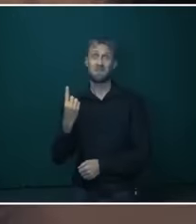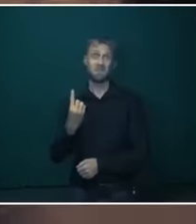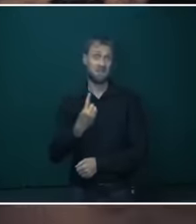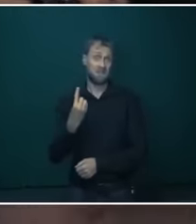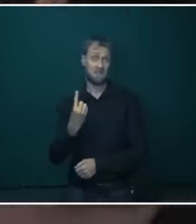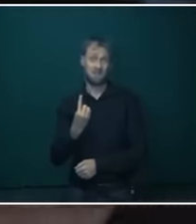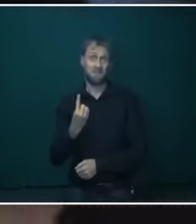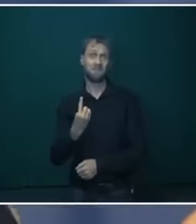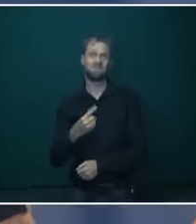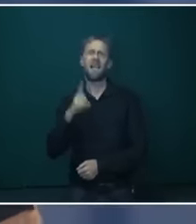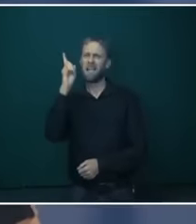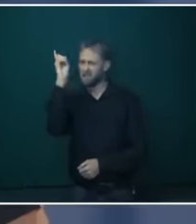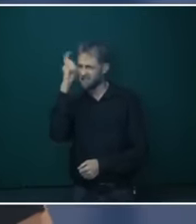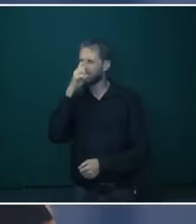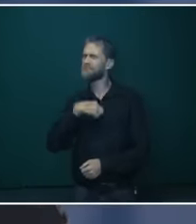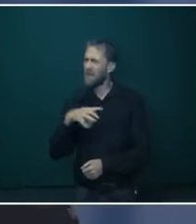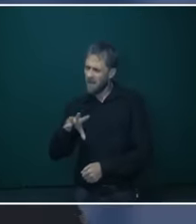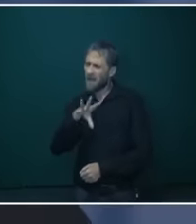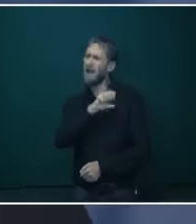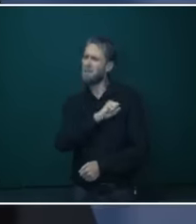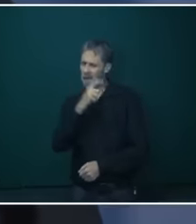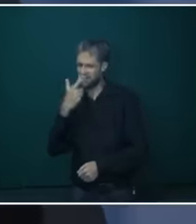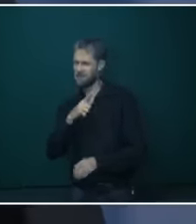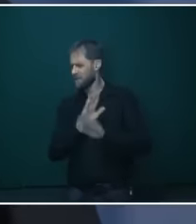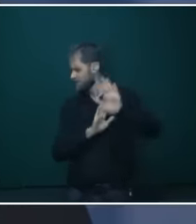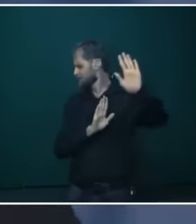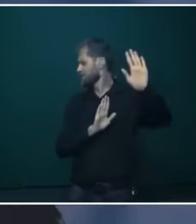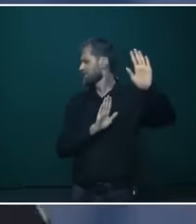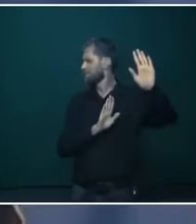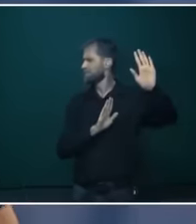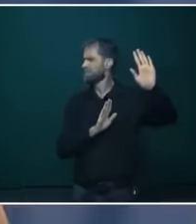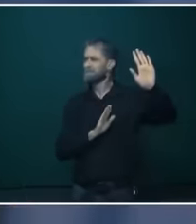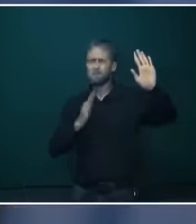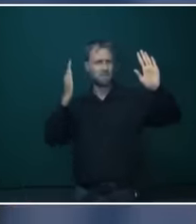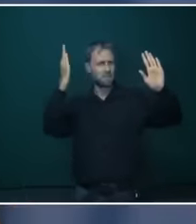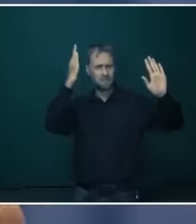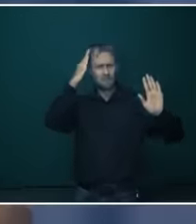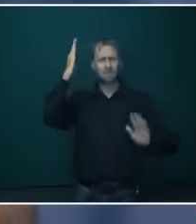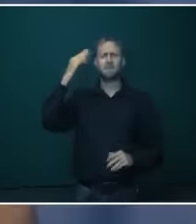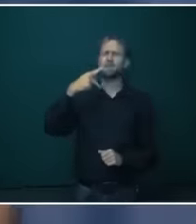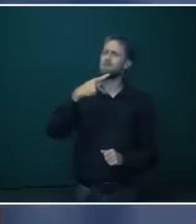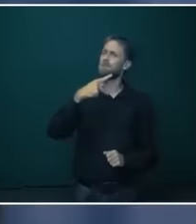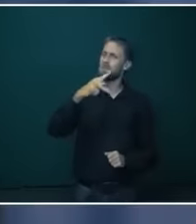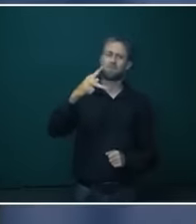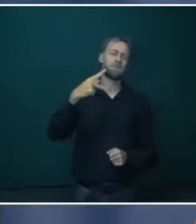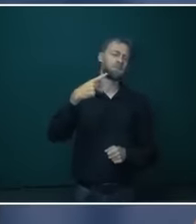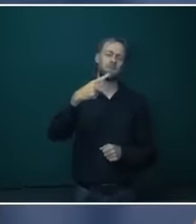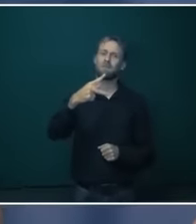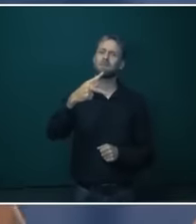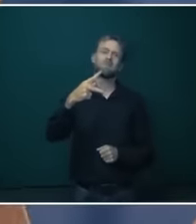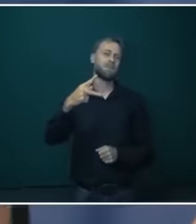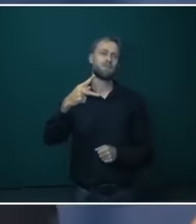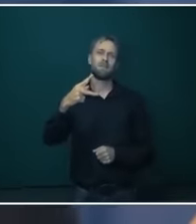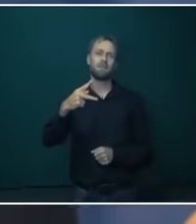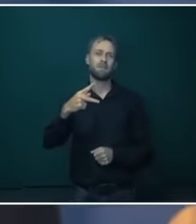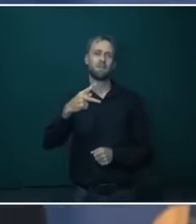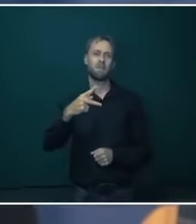frio. Vai ser difícil eu me apaixonar de novo, e a culpa é